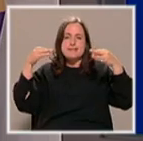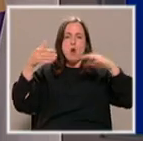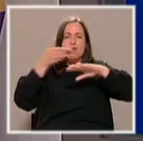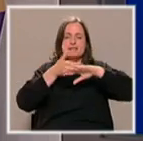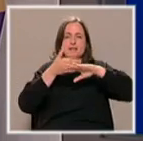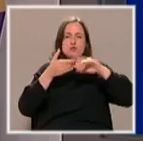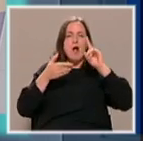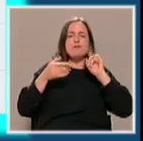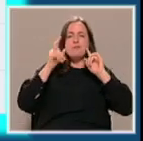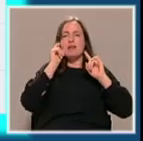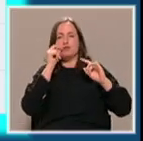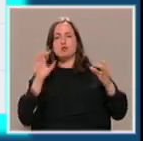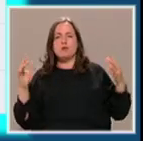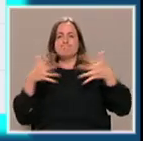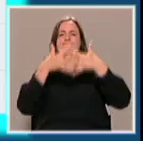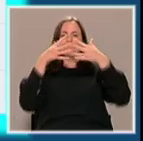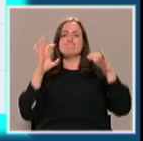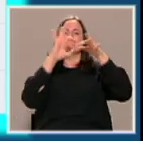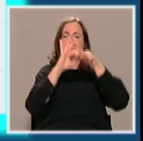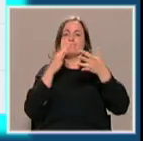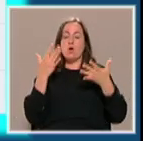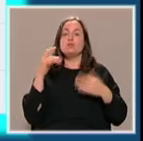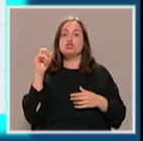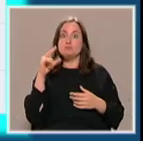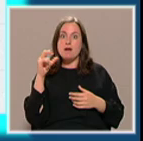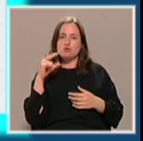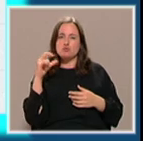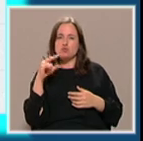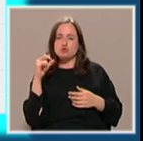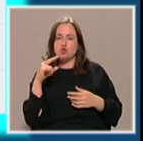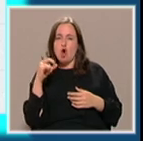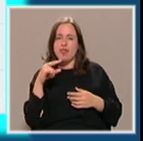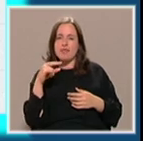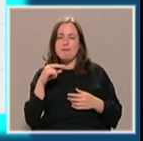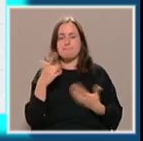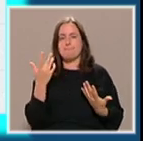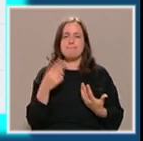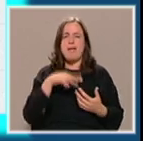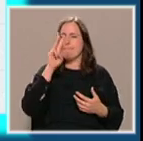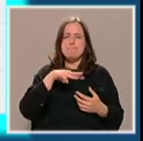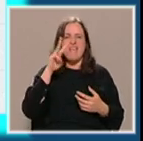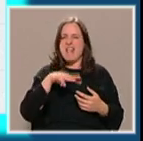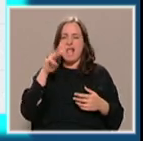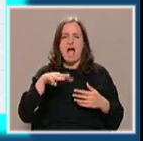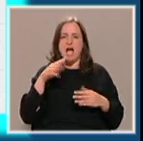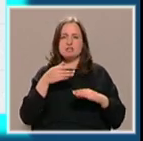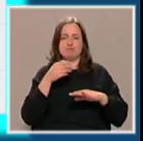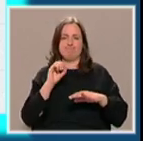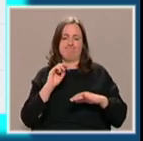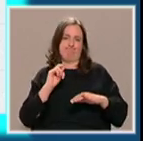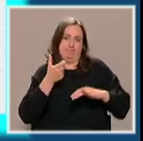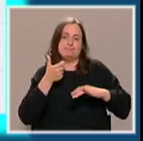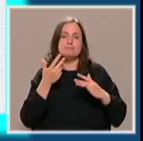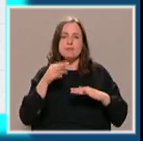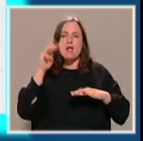sexuais. E para tal, primeiro que tudo, o espermatozoide, no meio de milhares que são libertados a quando da ejaculação,